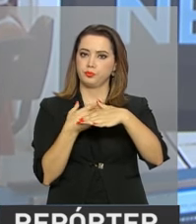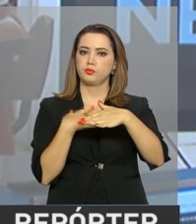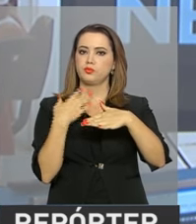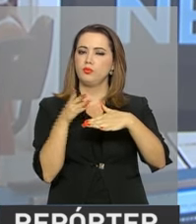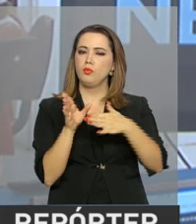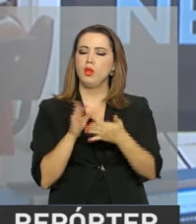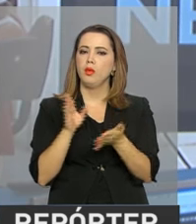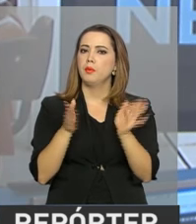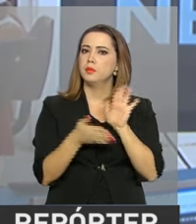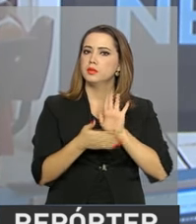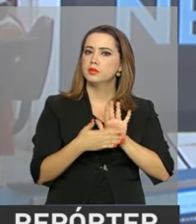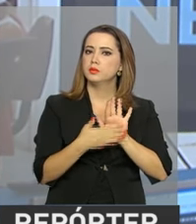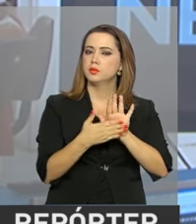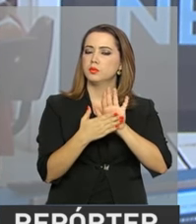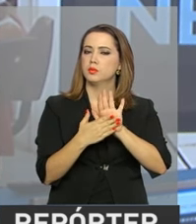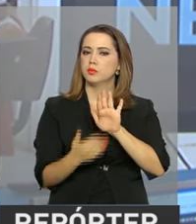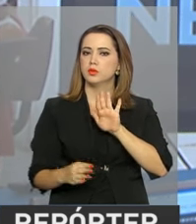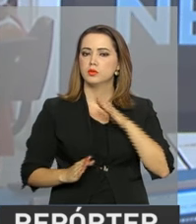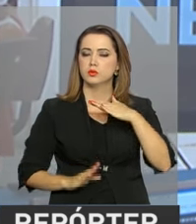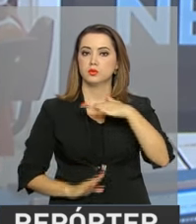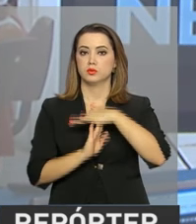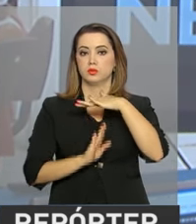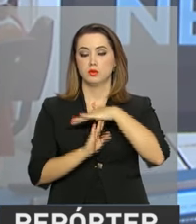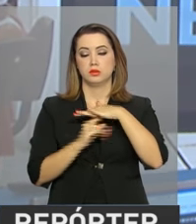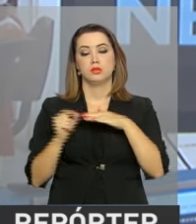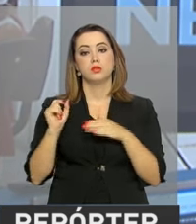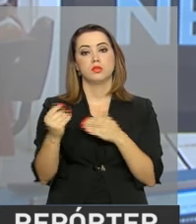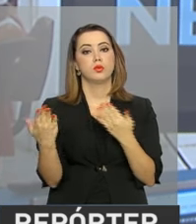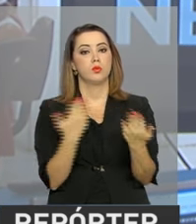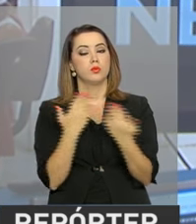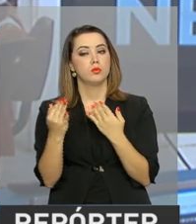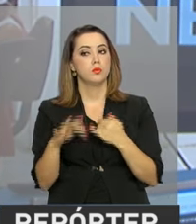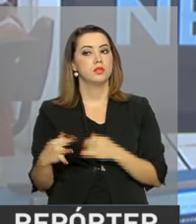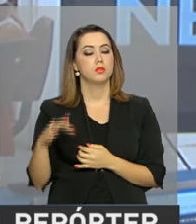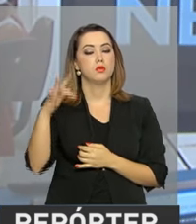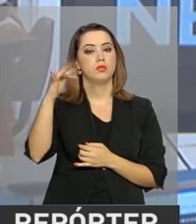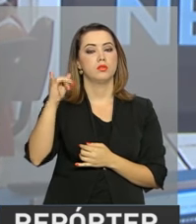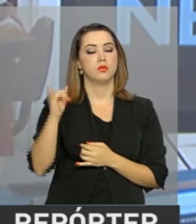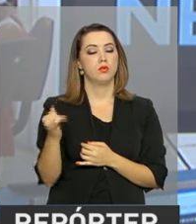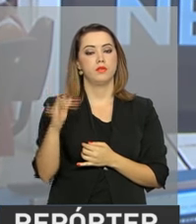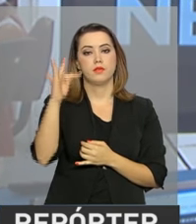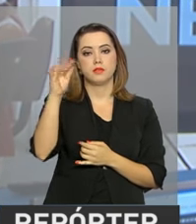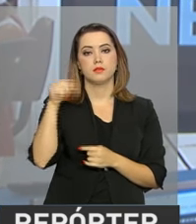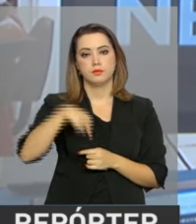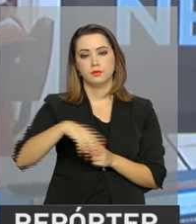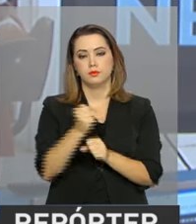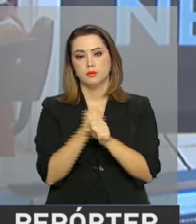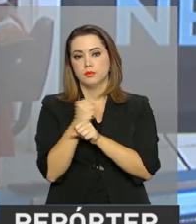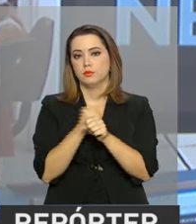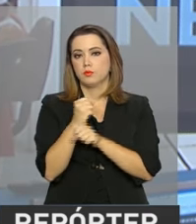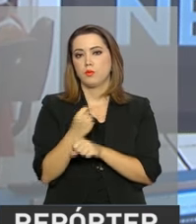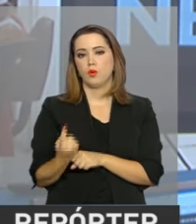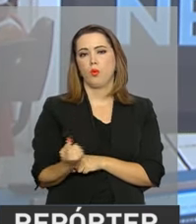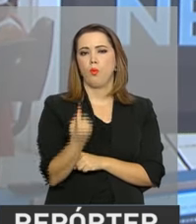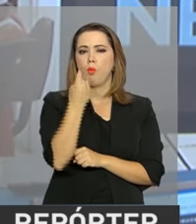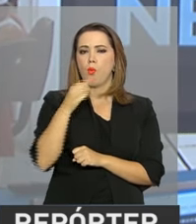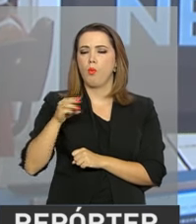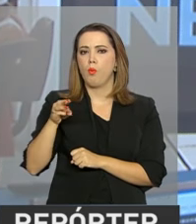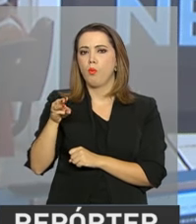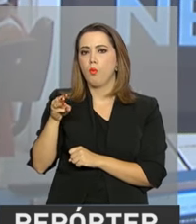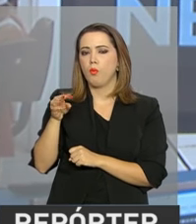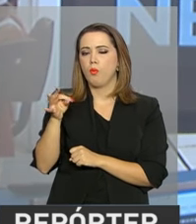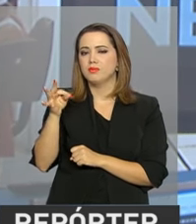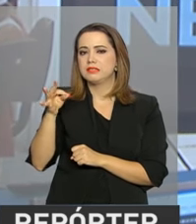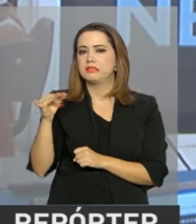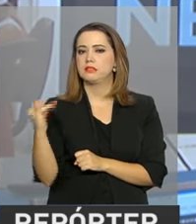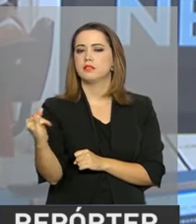despesas não pode subir acima da inflação deste ano o projeto prevê 1 trilhão 300 bilhões